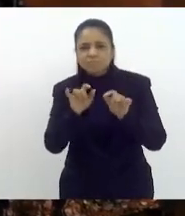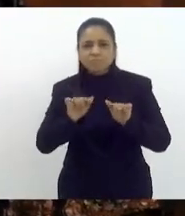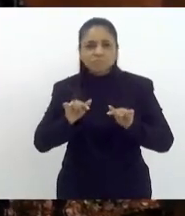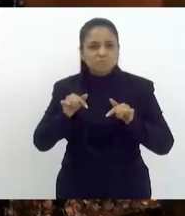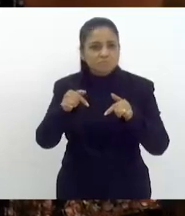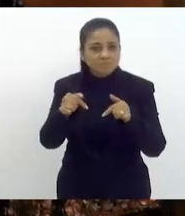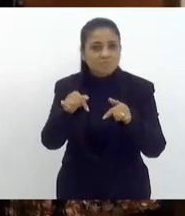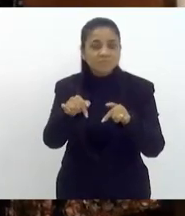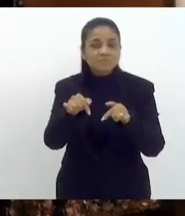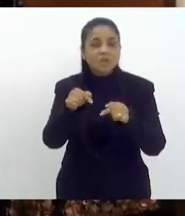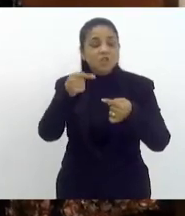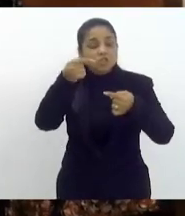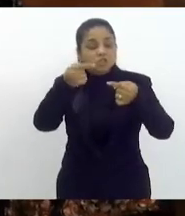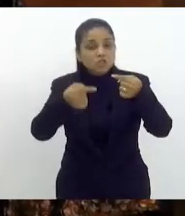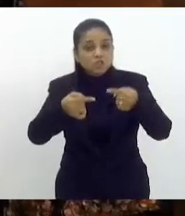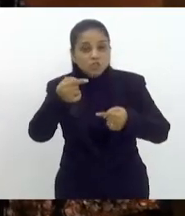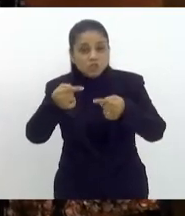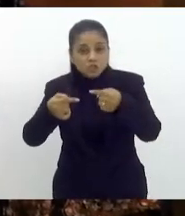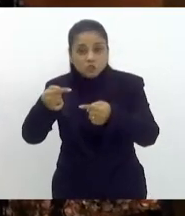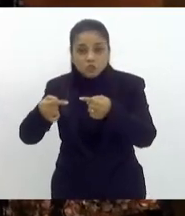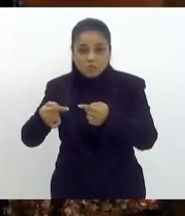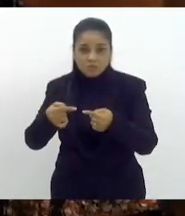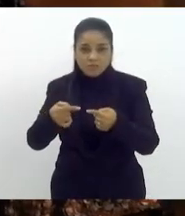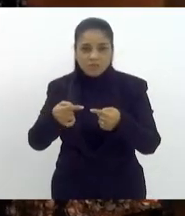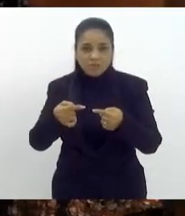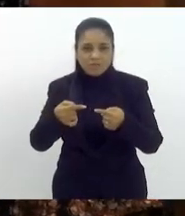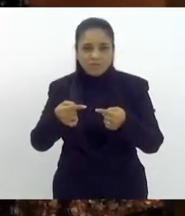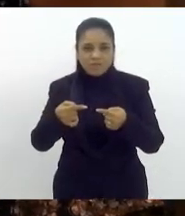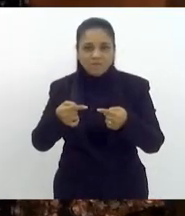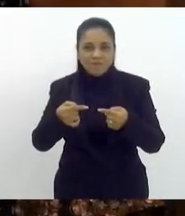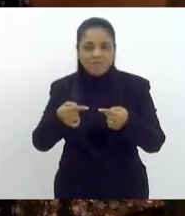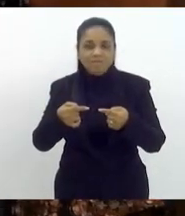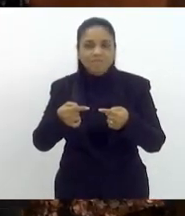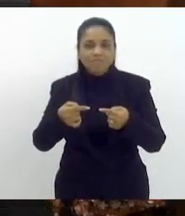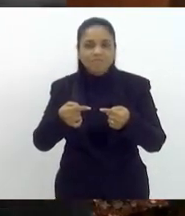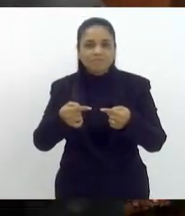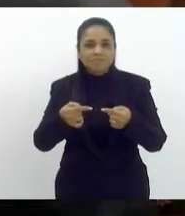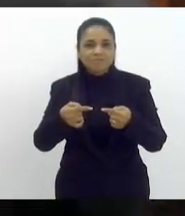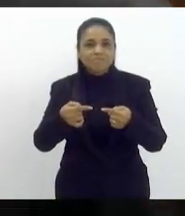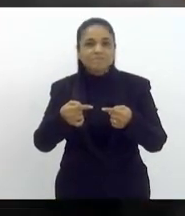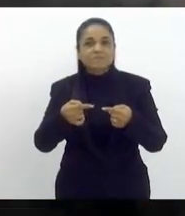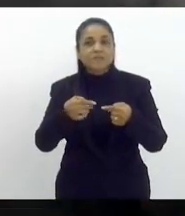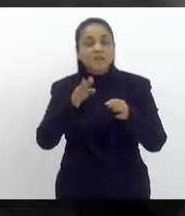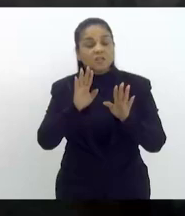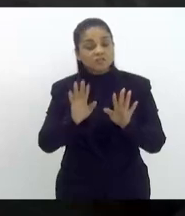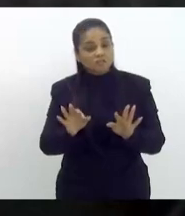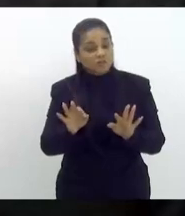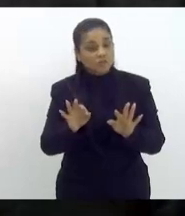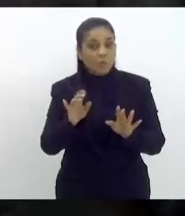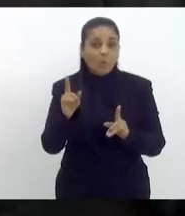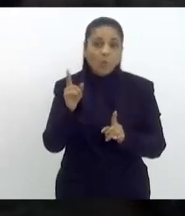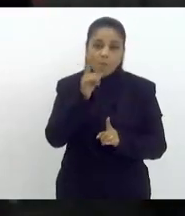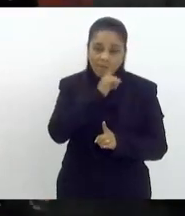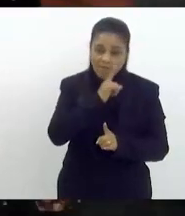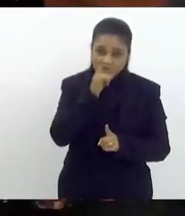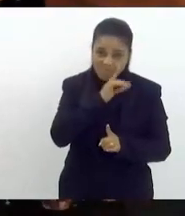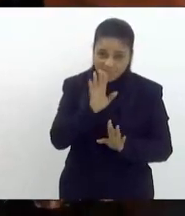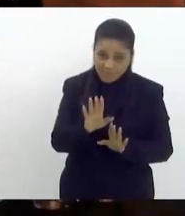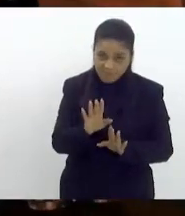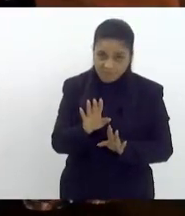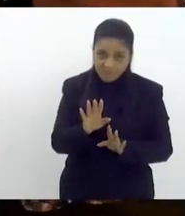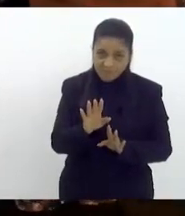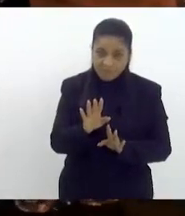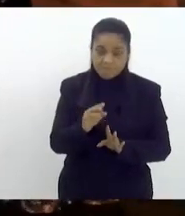verdadeiramente uma discussão sobre o projeto Então esse já foi um equívoco porque na verdade